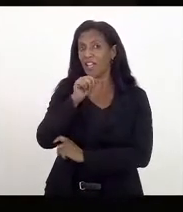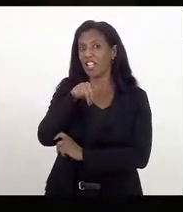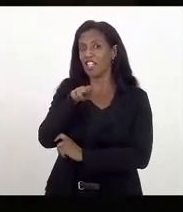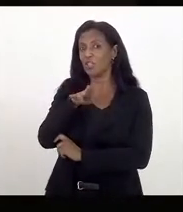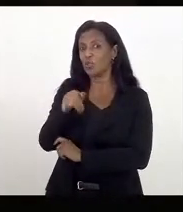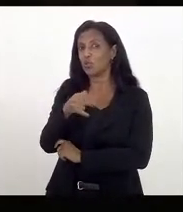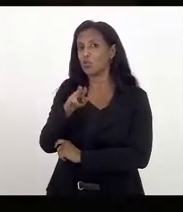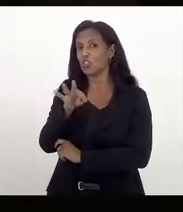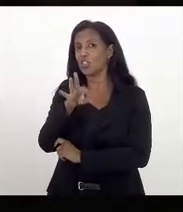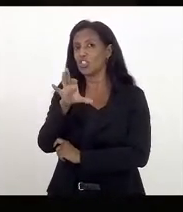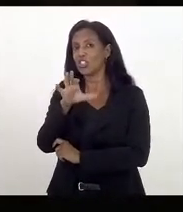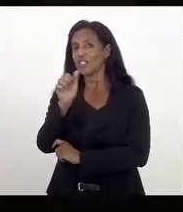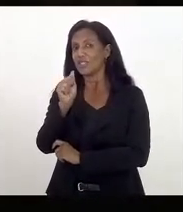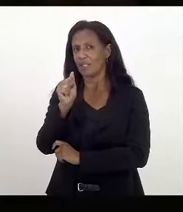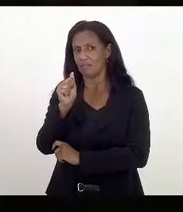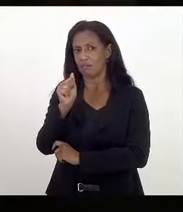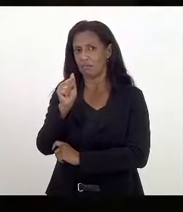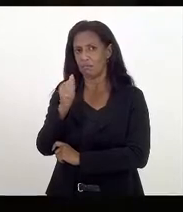histórica.